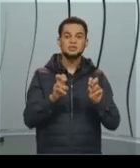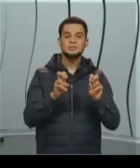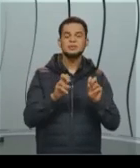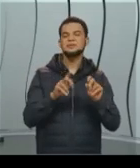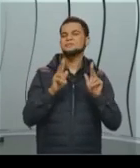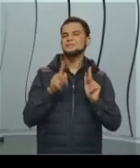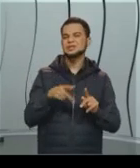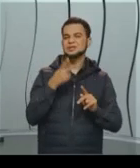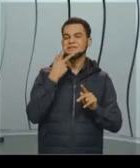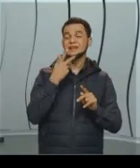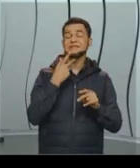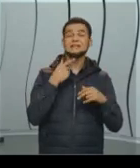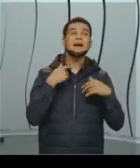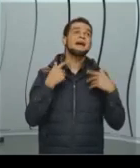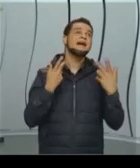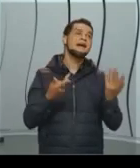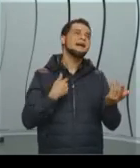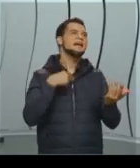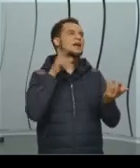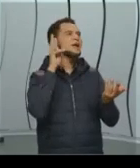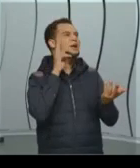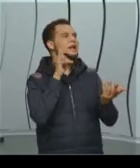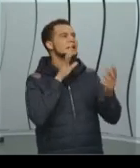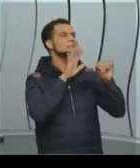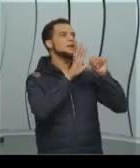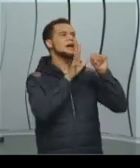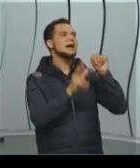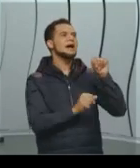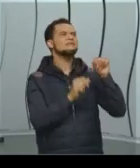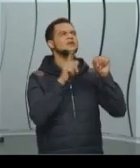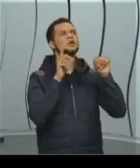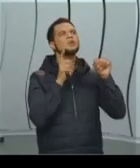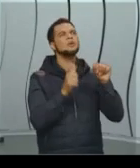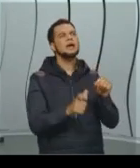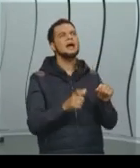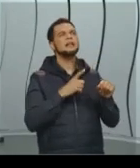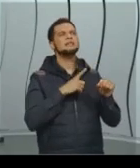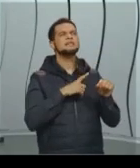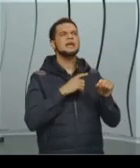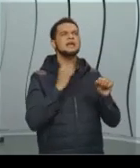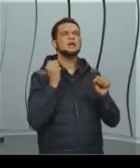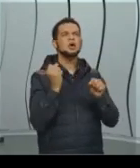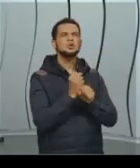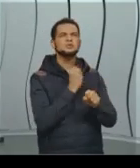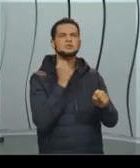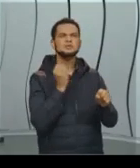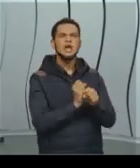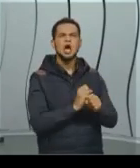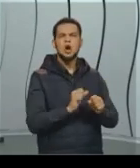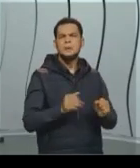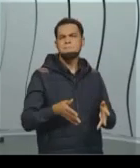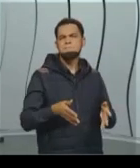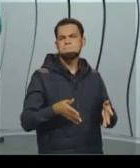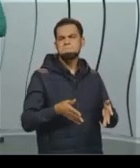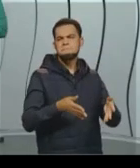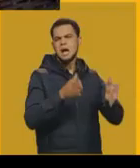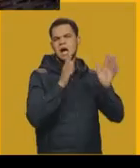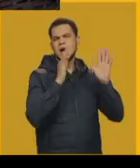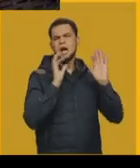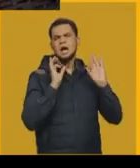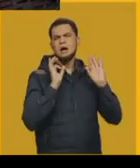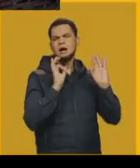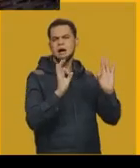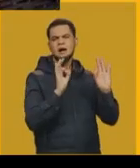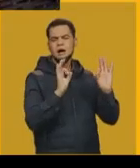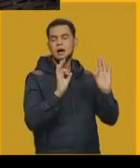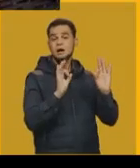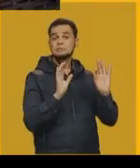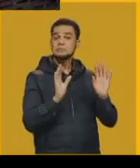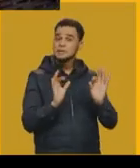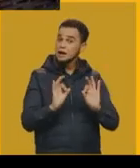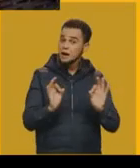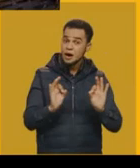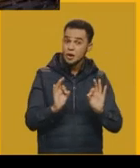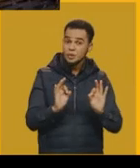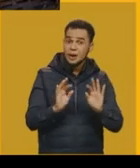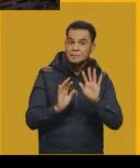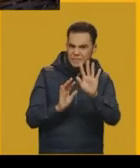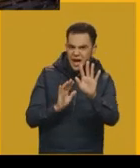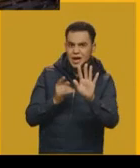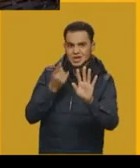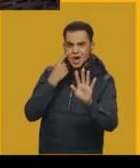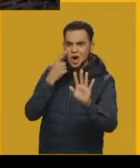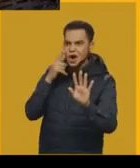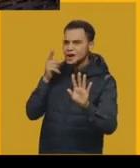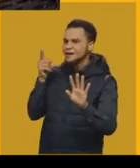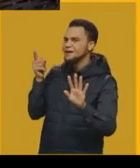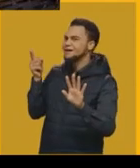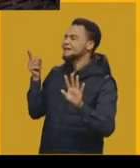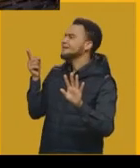África falando de um lugar de grandes construções, né? De grandes prédios, a gente não costuma ouvir. Mas aí eu trouxe essa imagem, né? Que